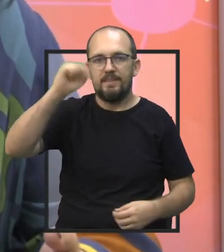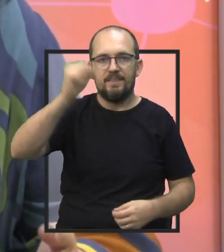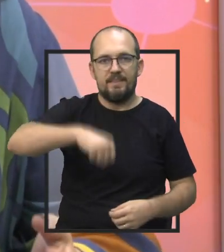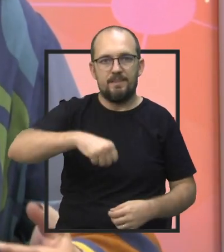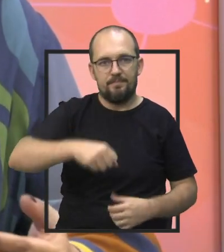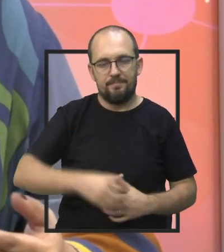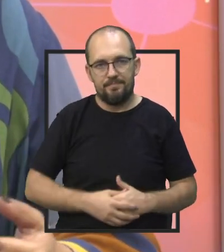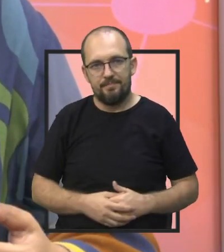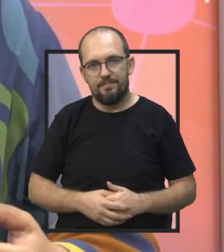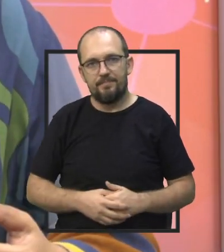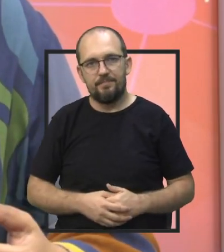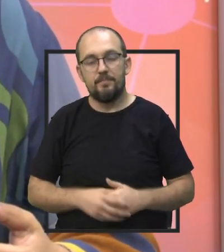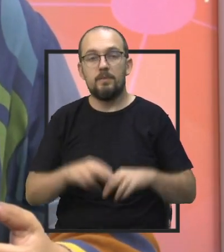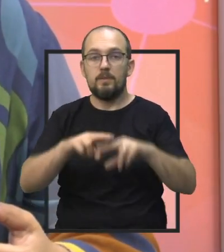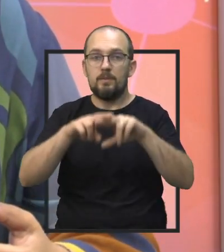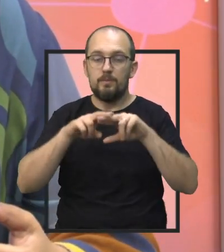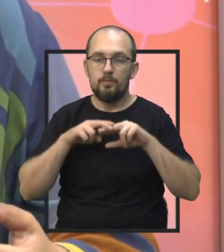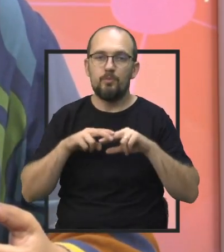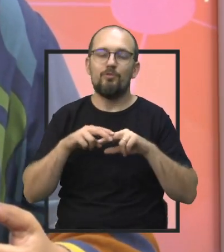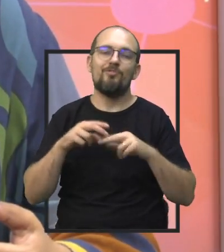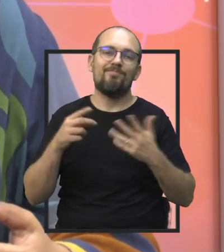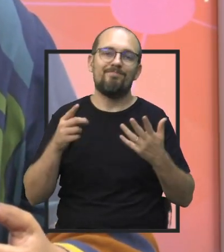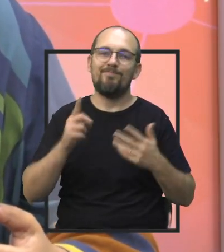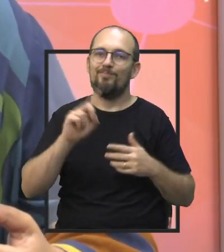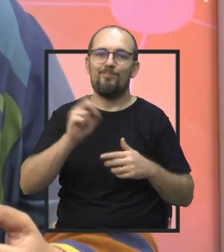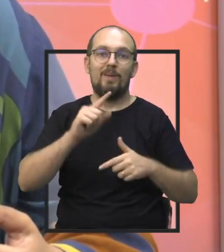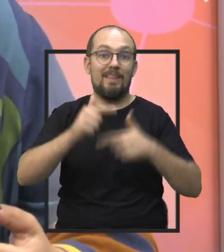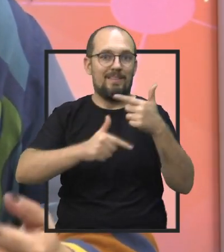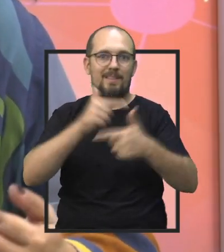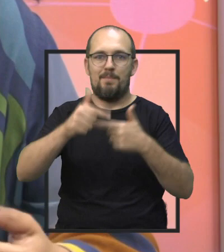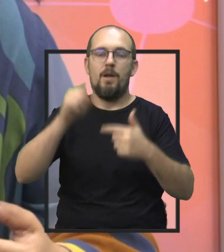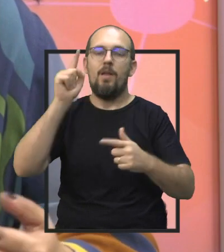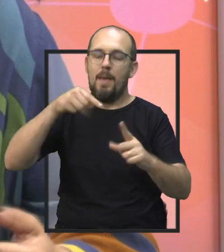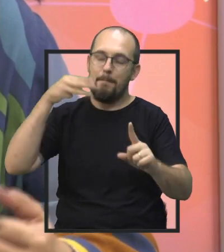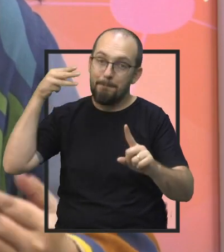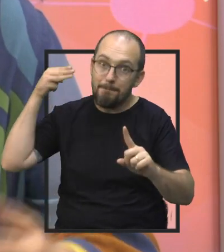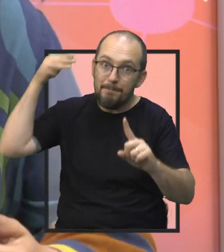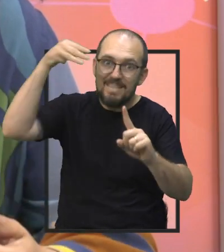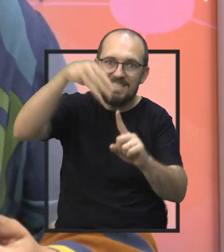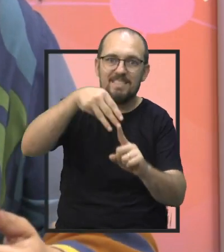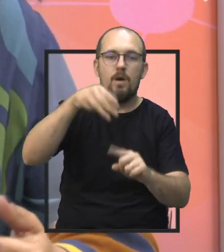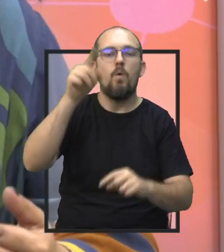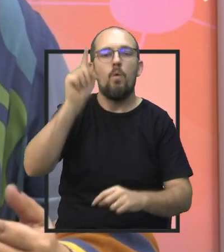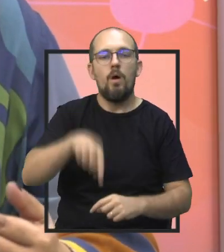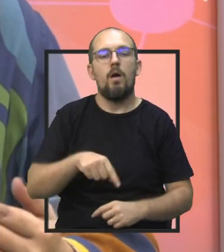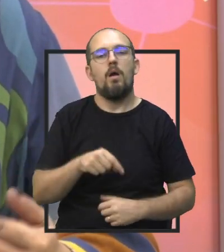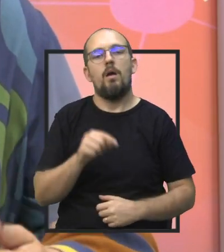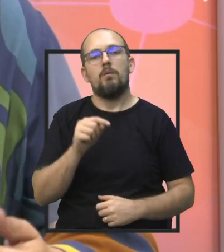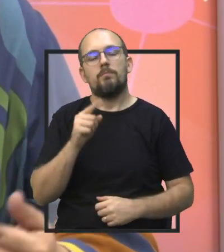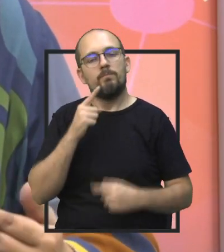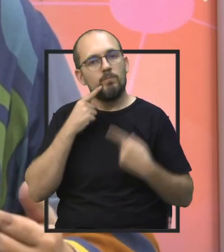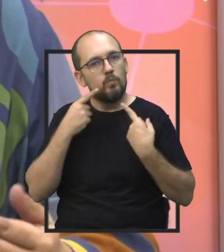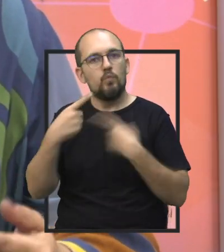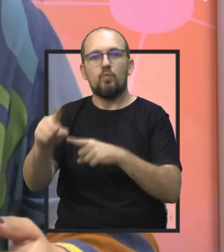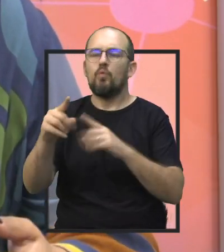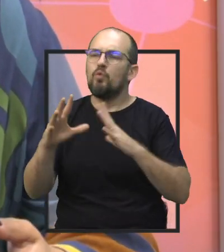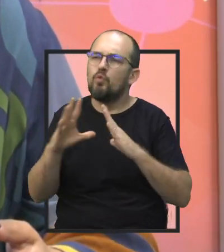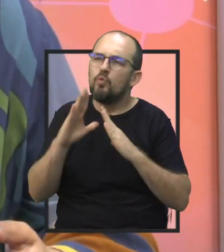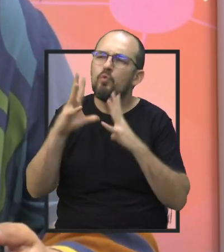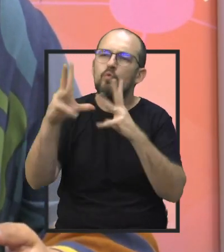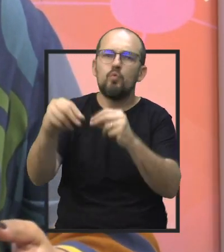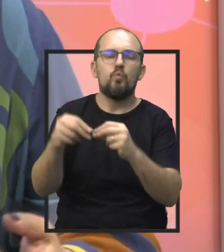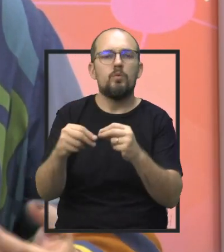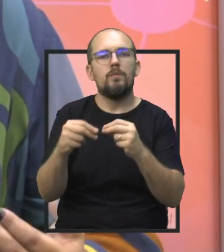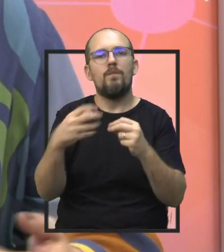sim, né, por isso eu digo que não é trabalho, é missão, a nossa missão de combater toda e qualquer forma